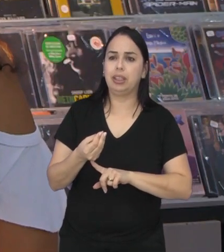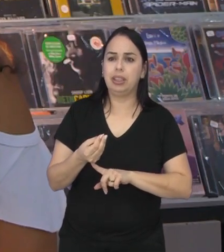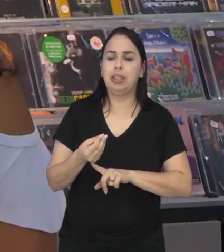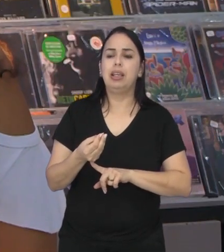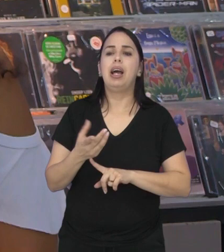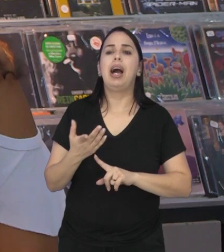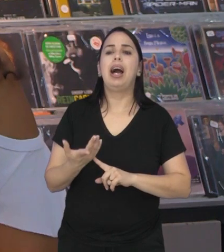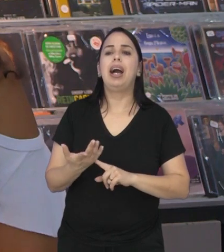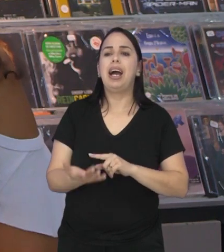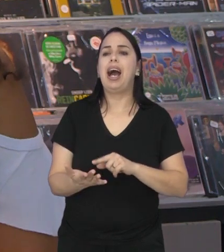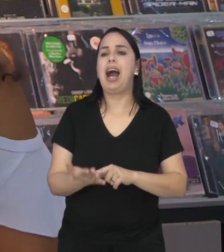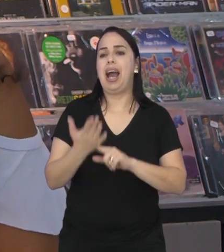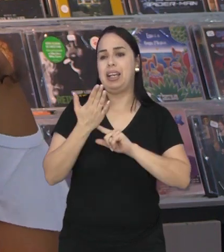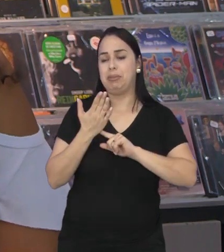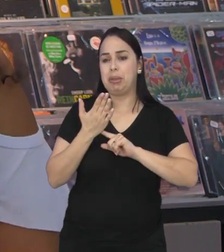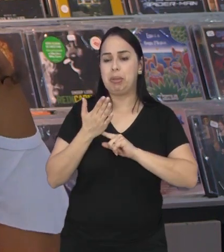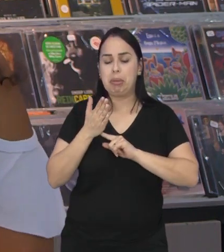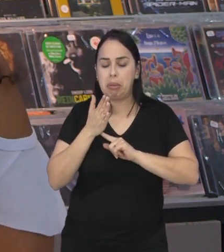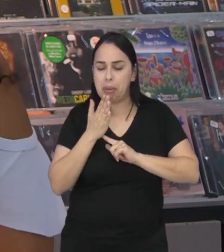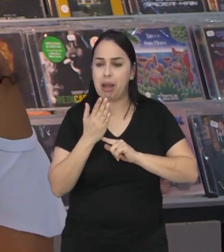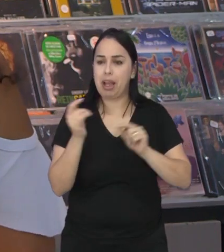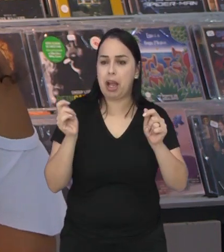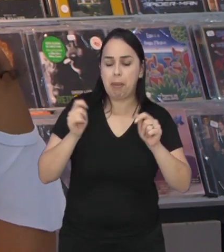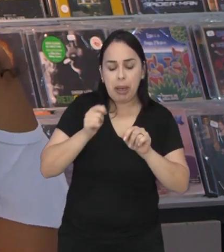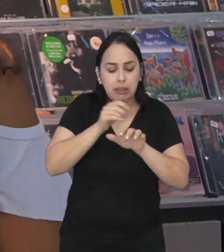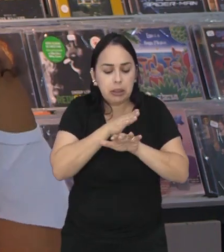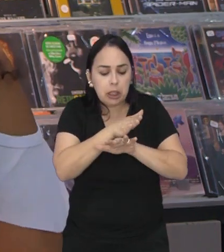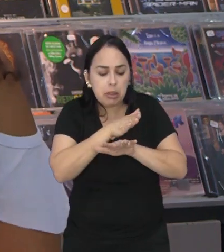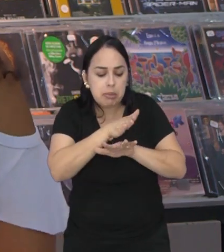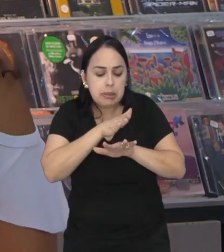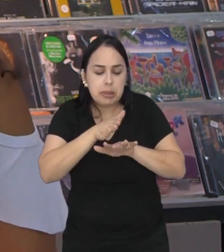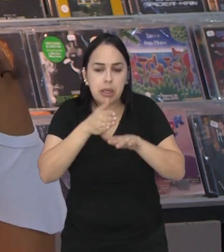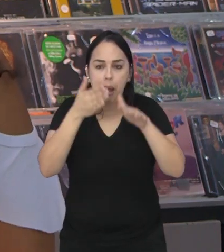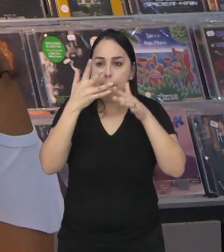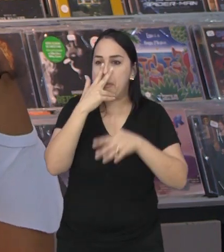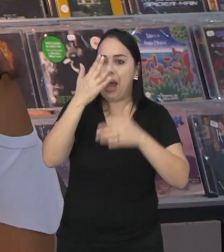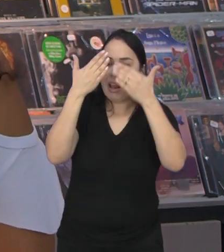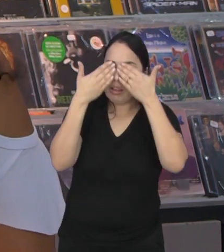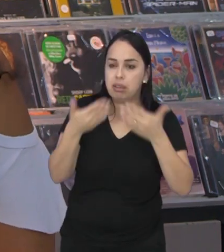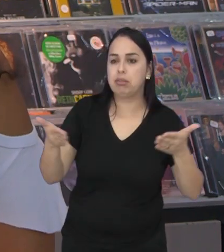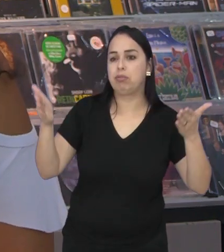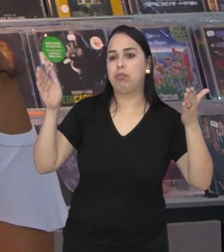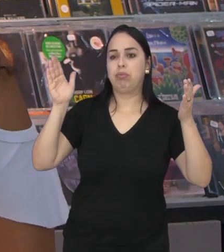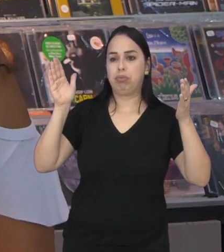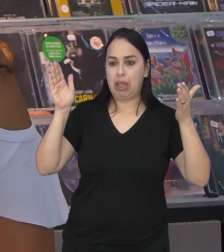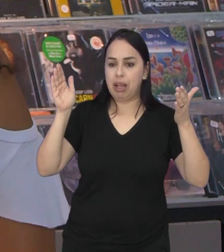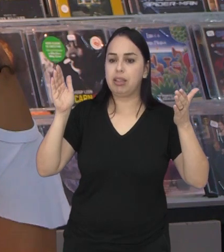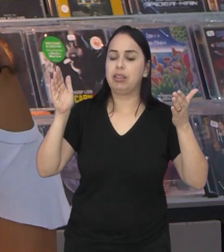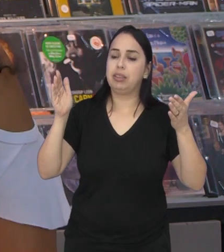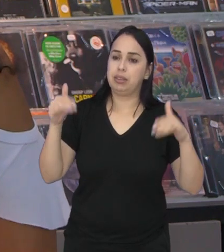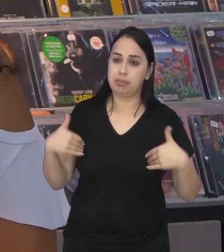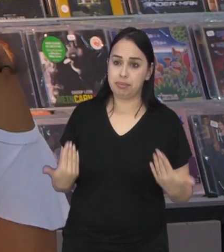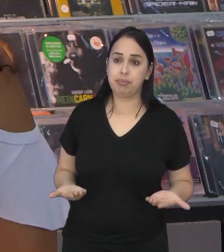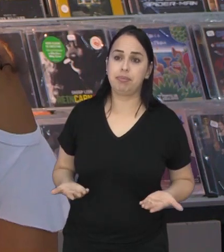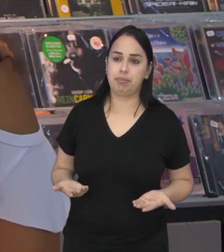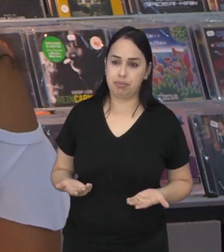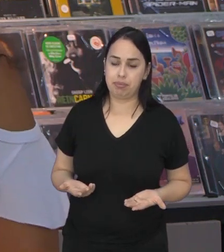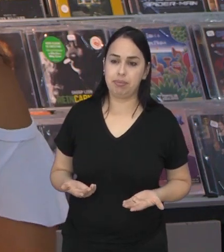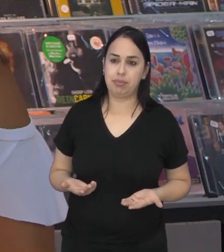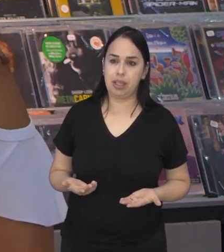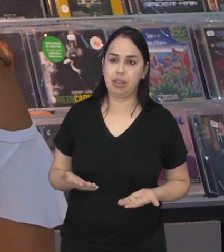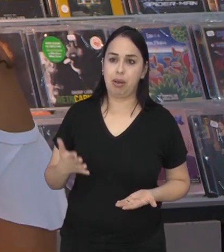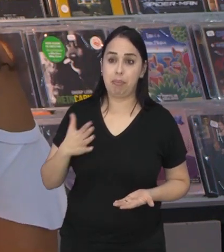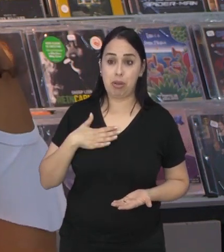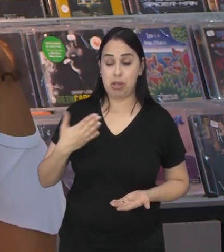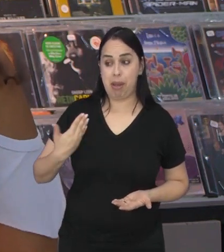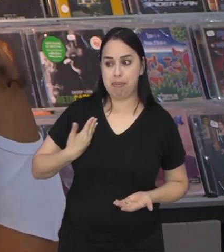te apresentar viés diferentes, sabe? De te possibilitar enxergar uma luz no fim do túnel, assim, né? Então, boa parte dos